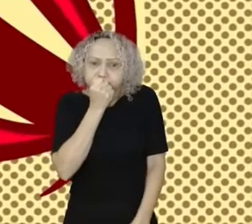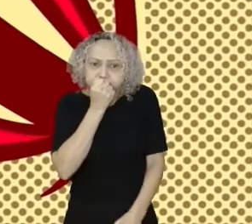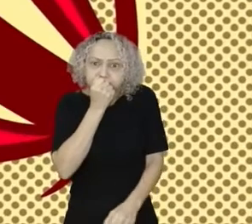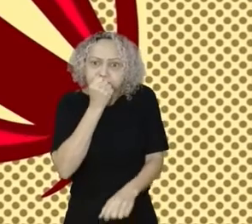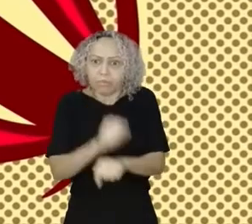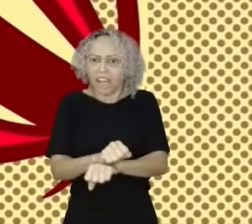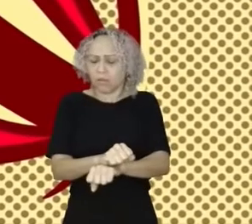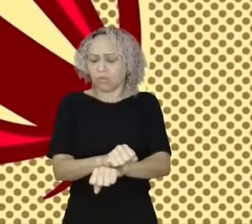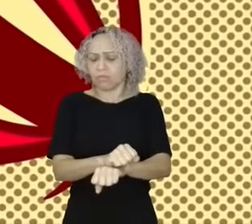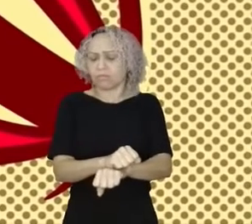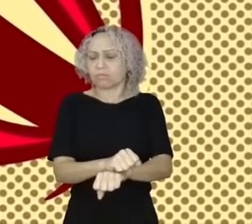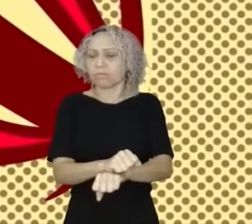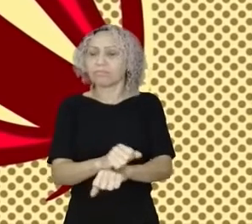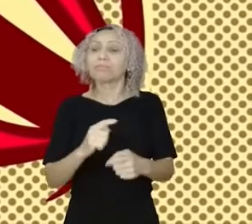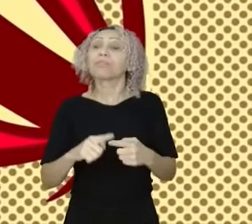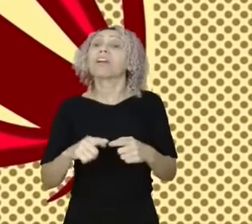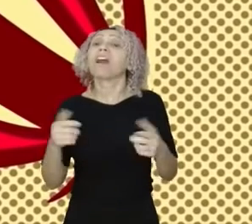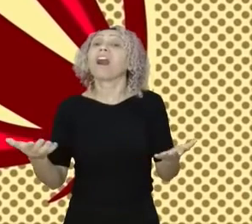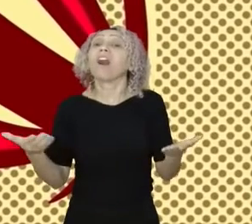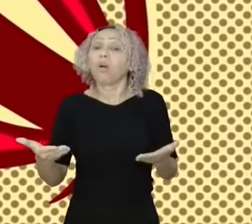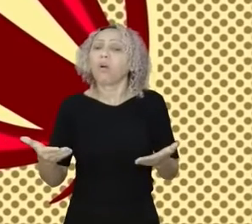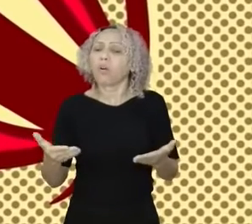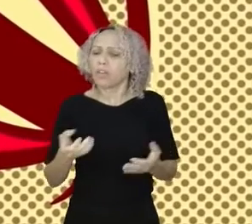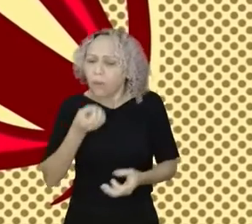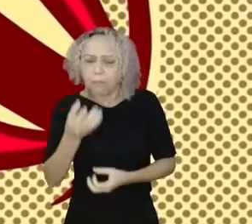agora eu vou falar.